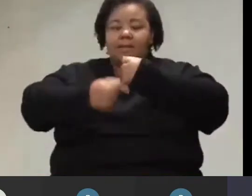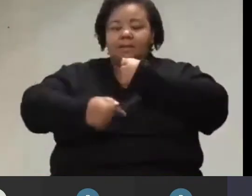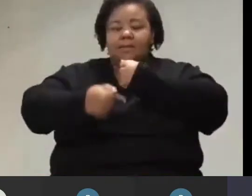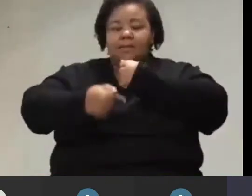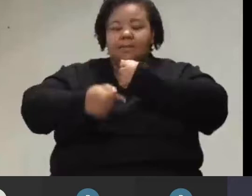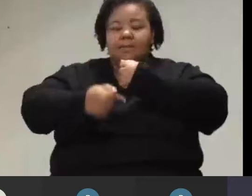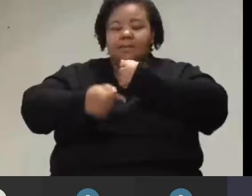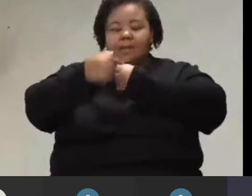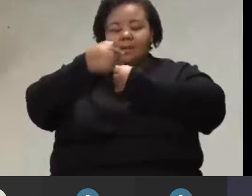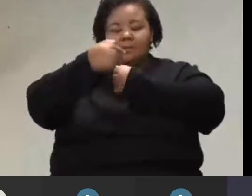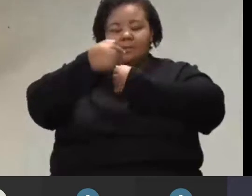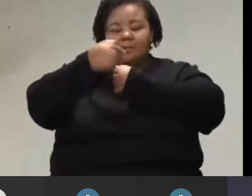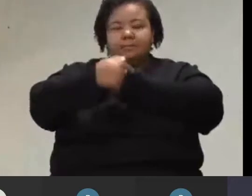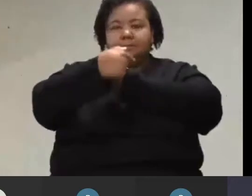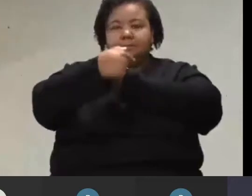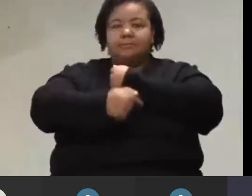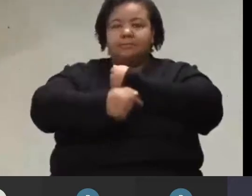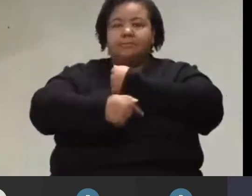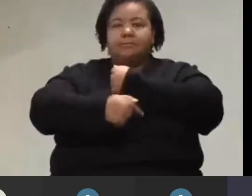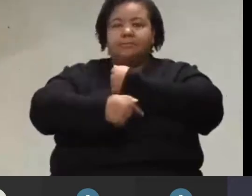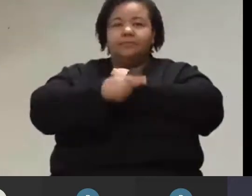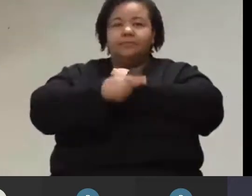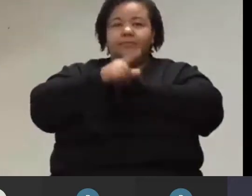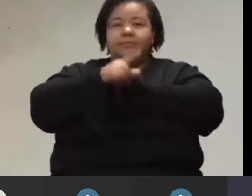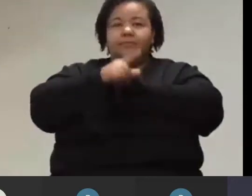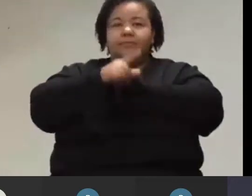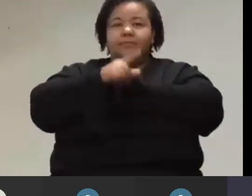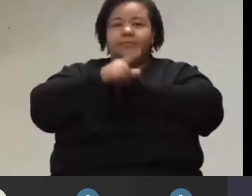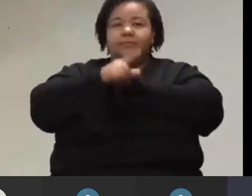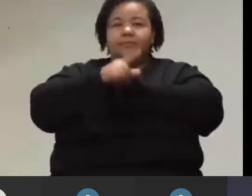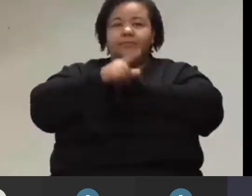para indicar a esterilização.